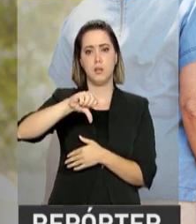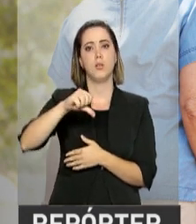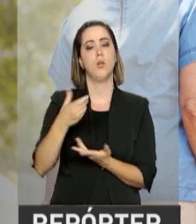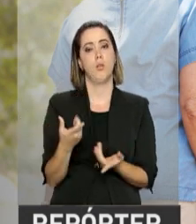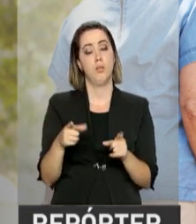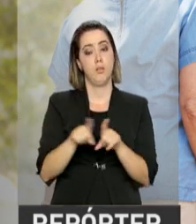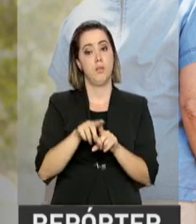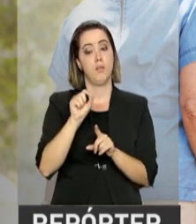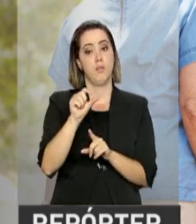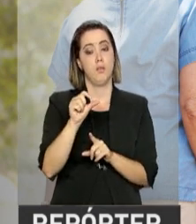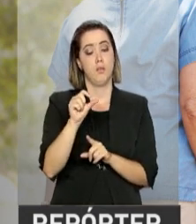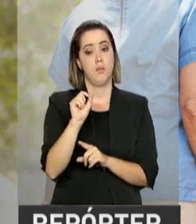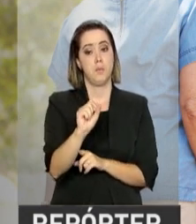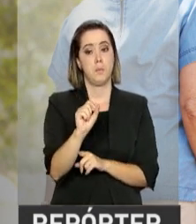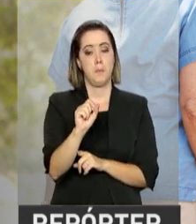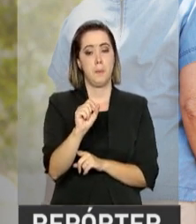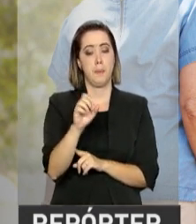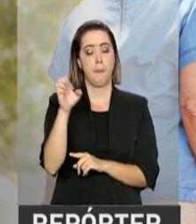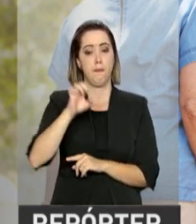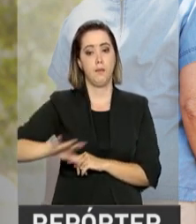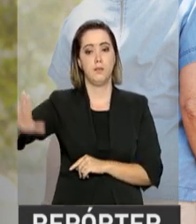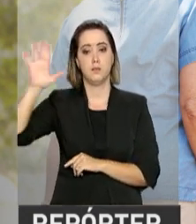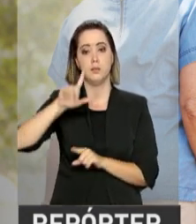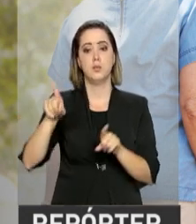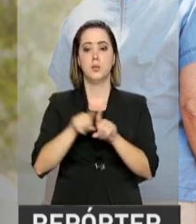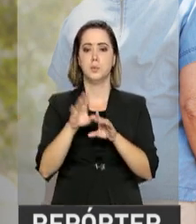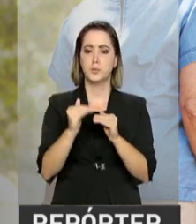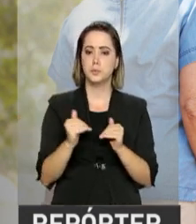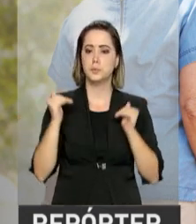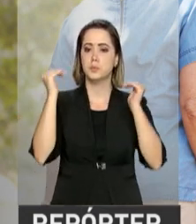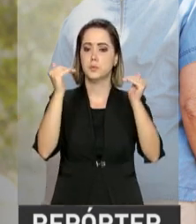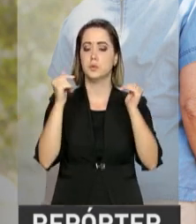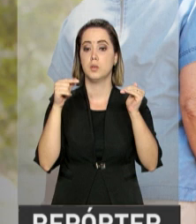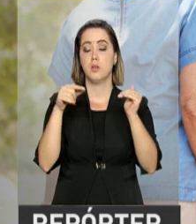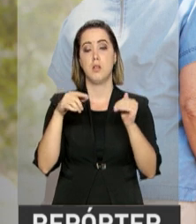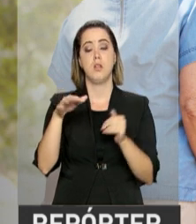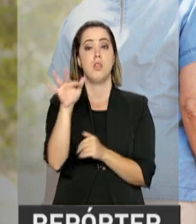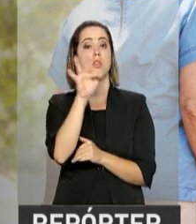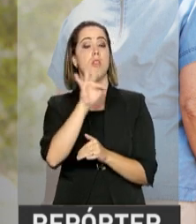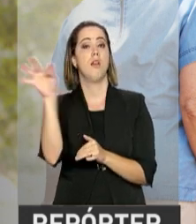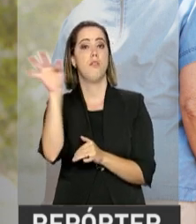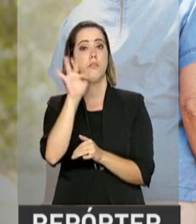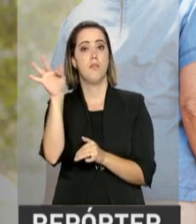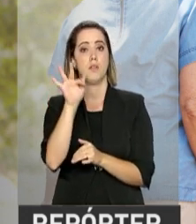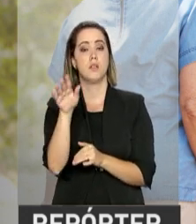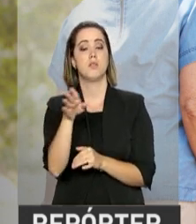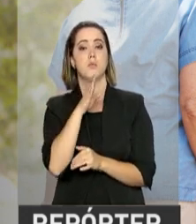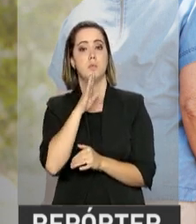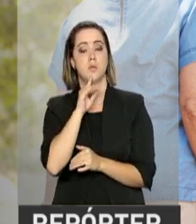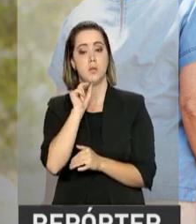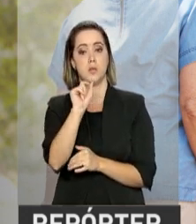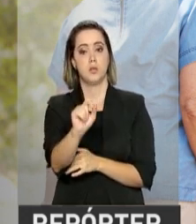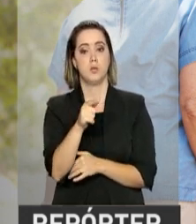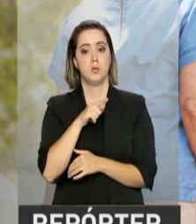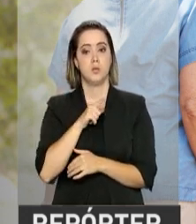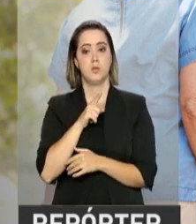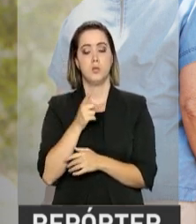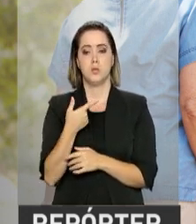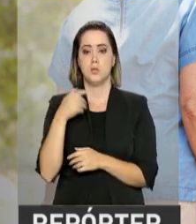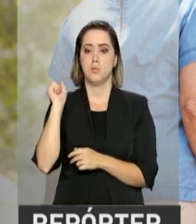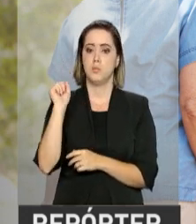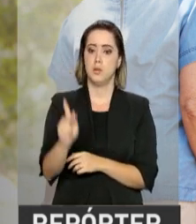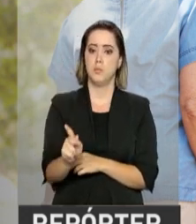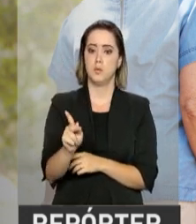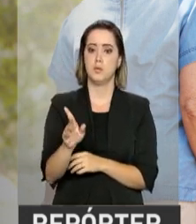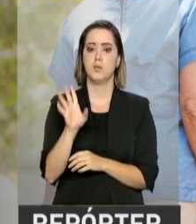idade média de aposentadoria também é maior do que a nossa. Na França, um país conhecido por suas políticas voltadas para a aposentadoria